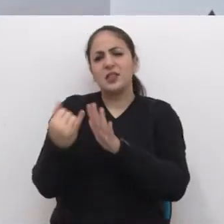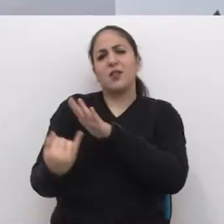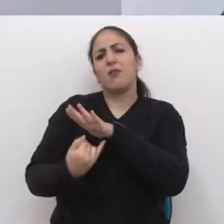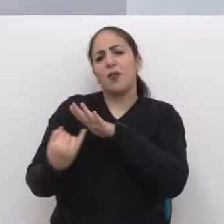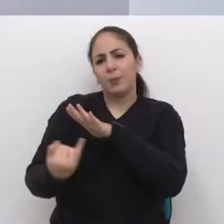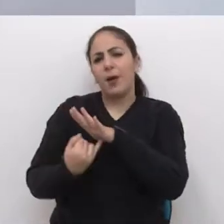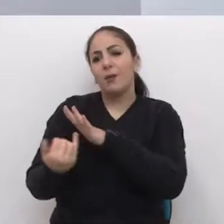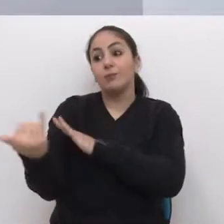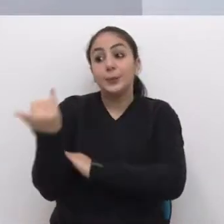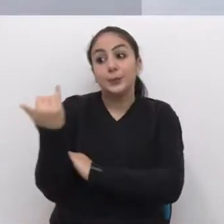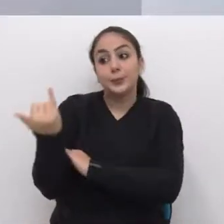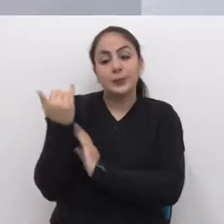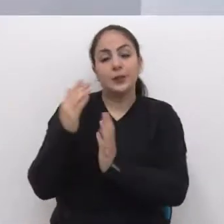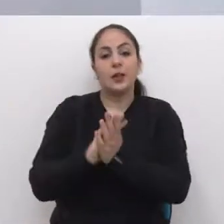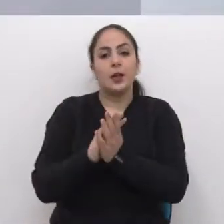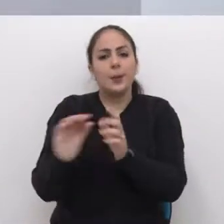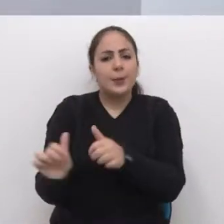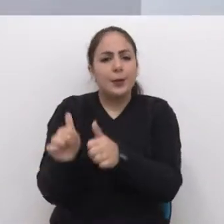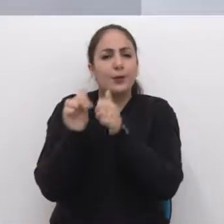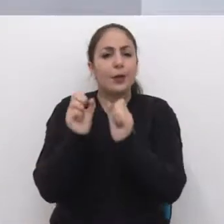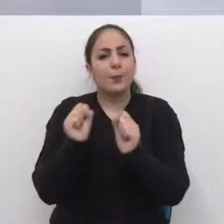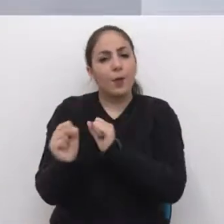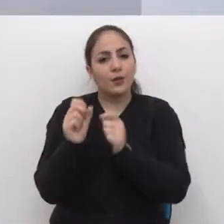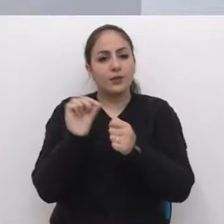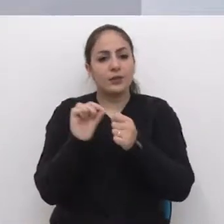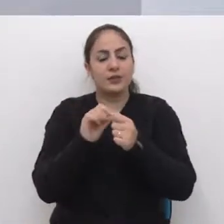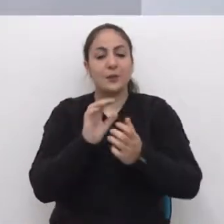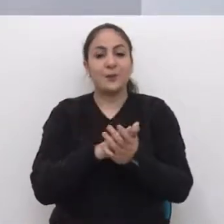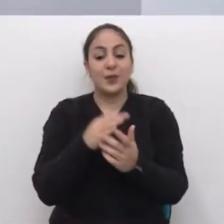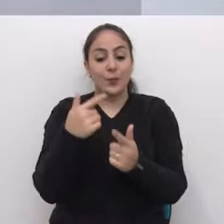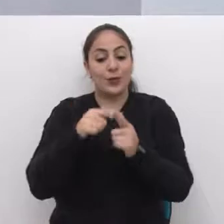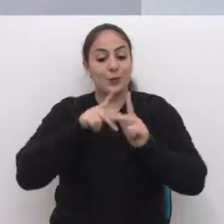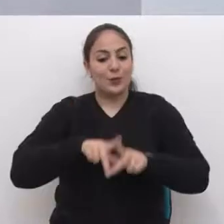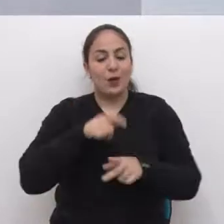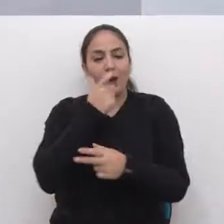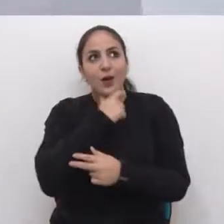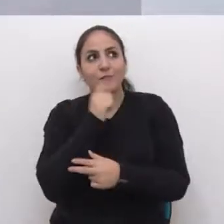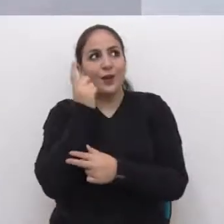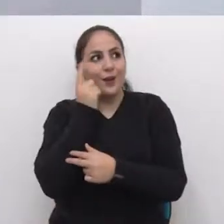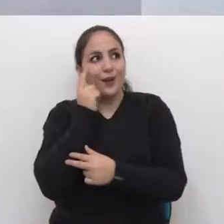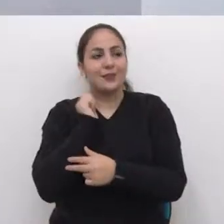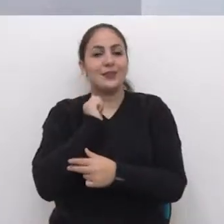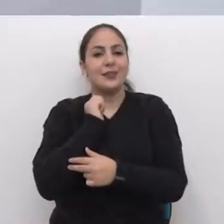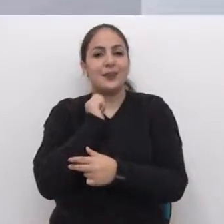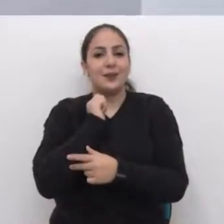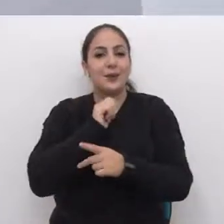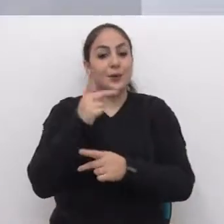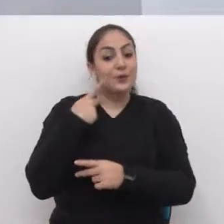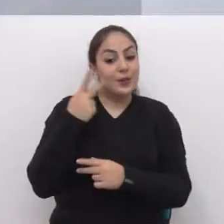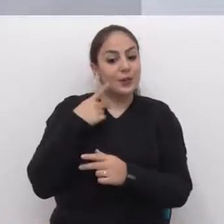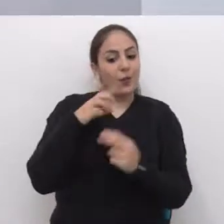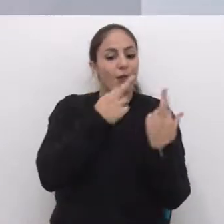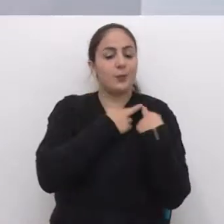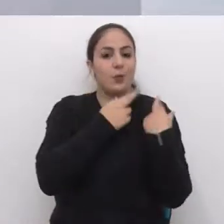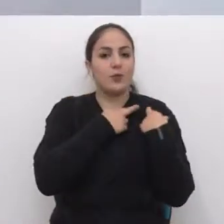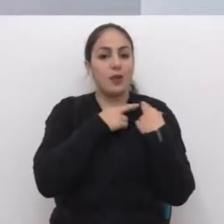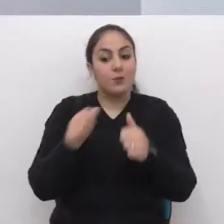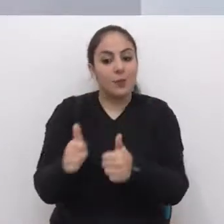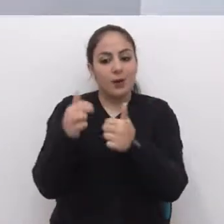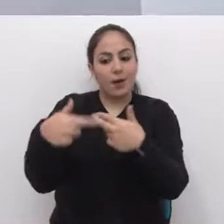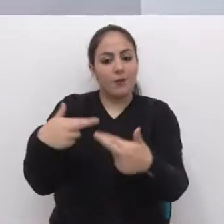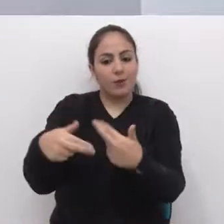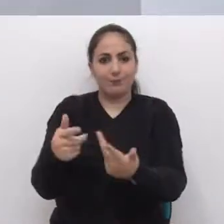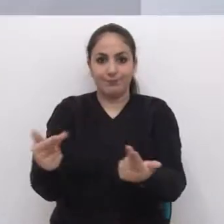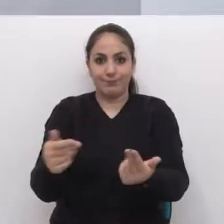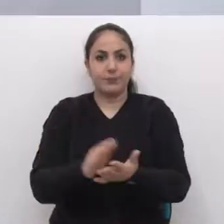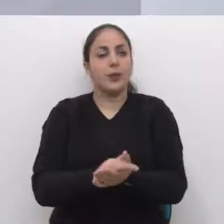algumas melhorias que a gente poderia fazer. O pessoal às vezes acha que o vereador é quem efetivamente faz a melhoria, né? Mas a gente absorve o que é bom e